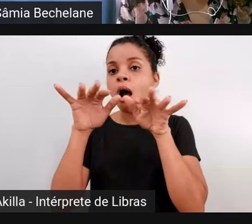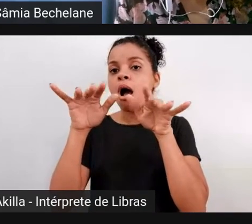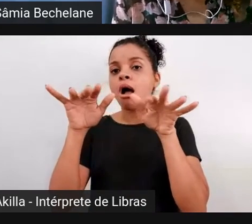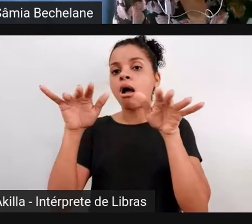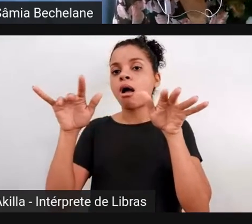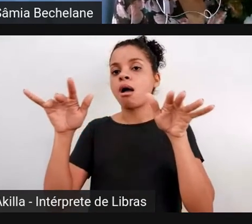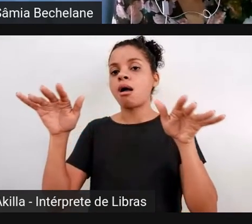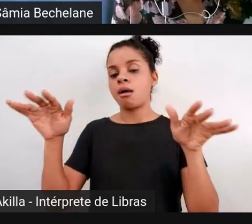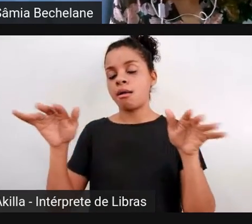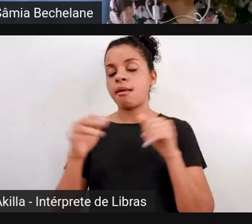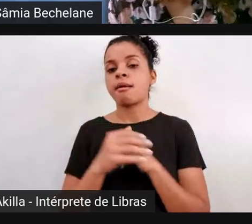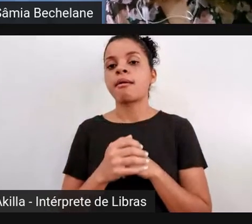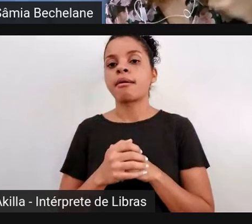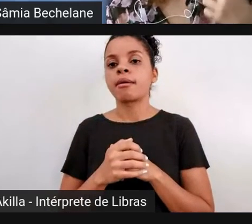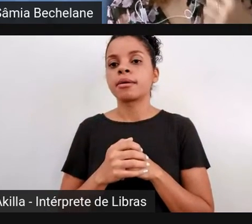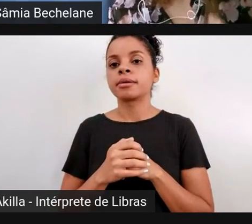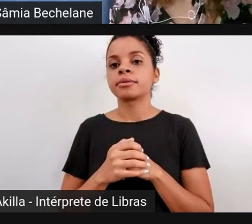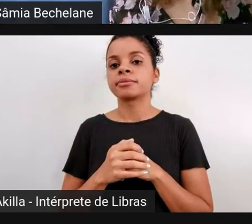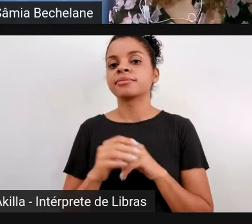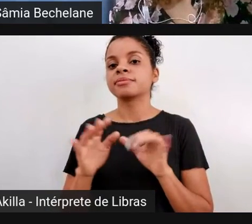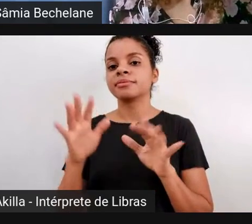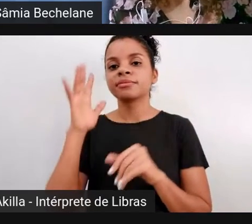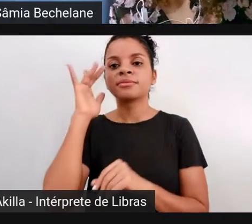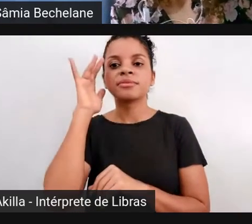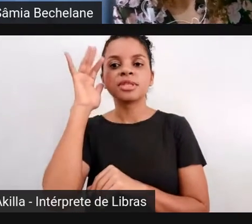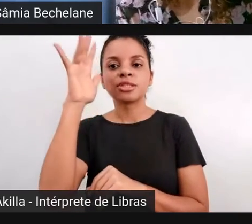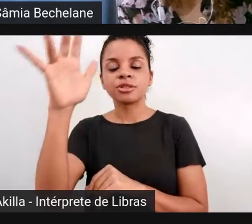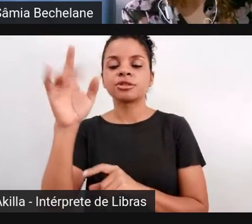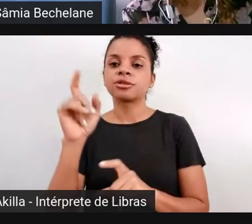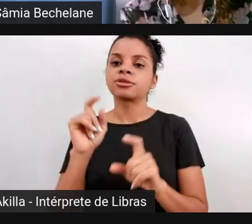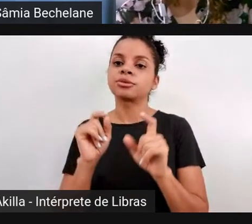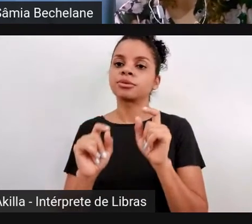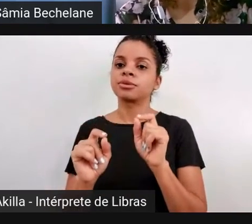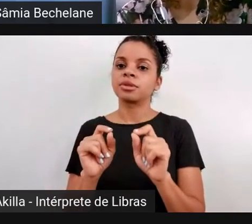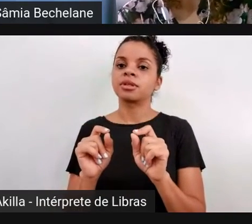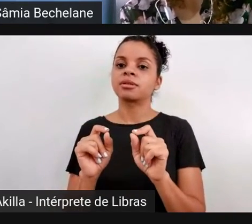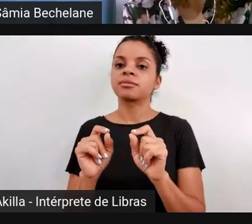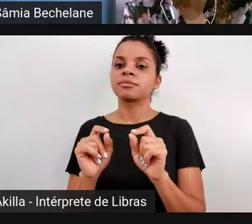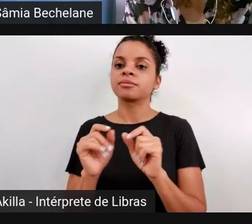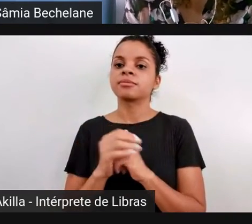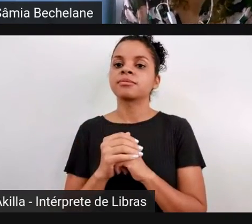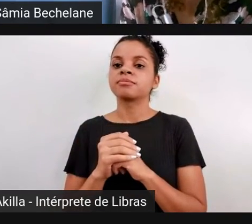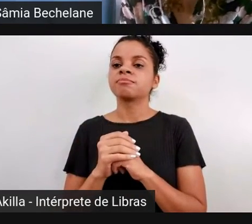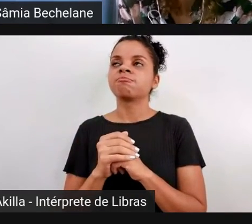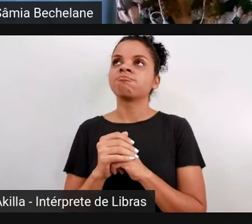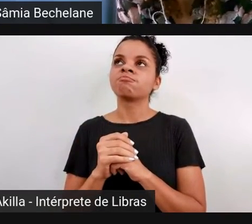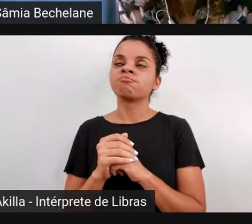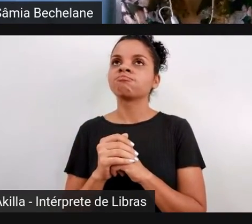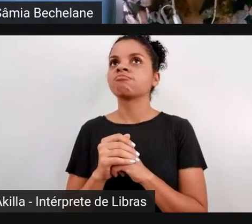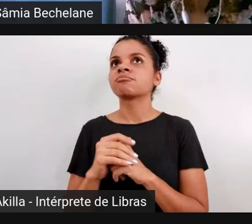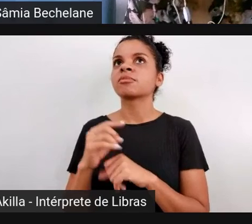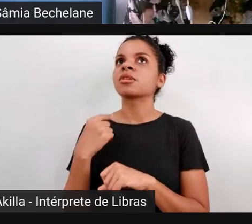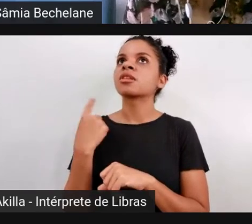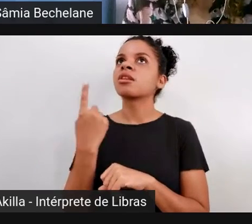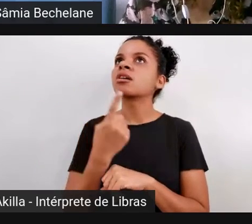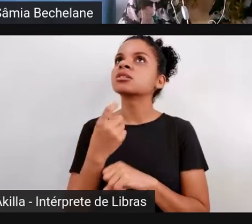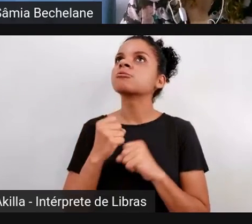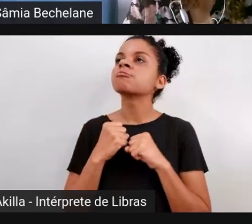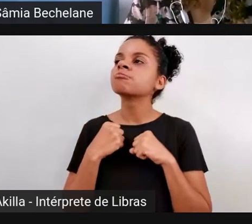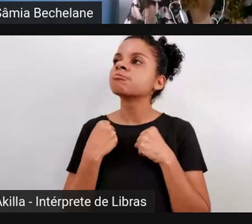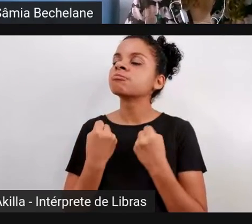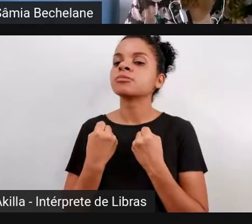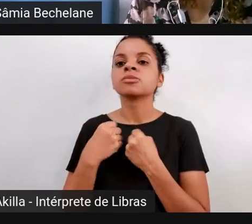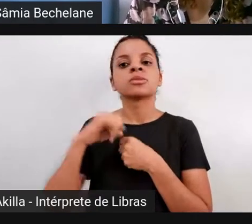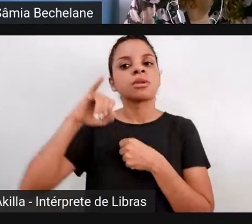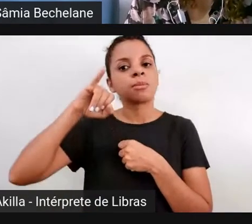isso. O que eu imagino é que talvez a nossa intenção, a graça, seja aproveitar esse